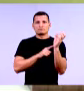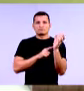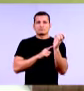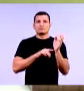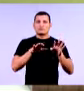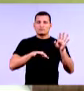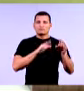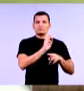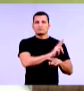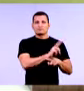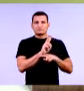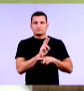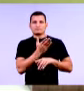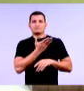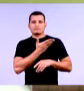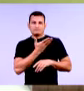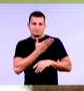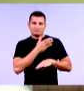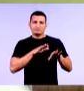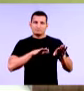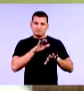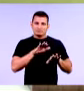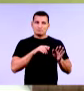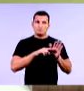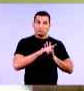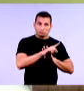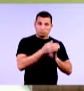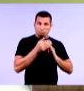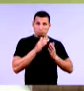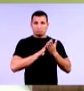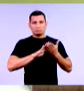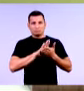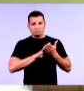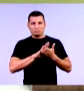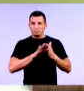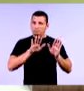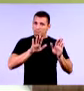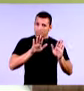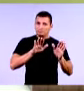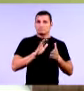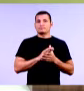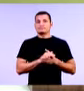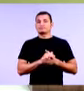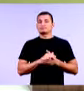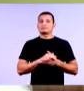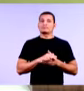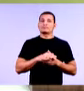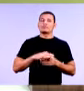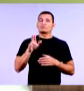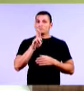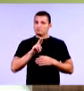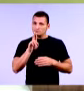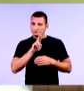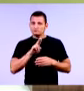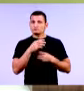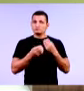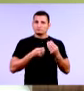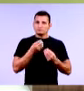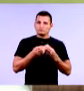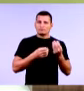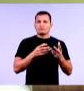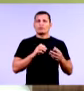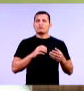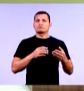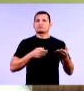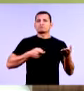pegamos emprestado do vizinho sem a devida permissão, nós acabamos utilizando essas formas de seja